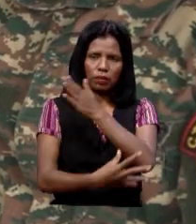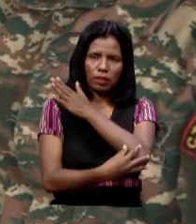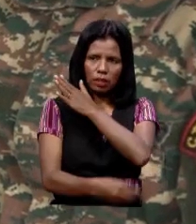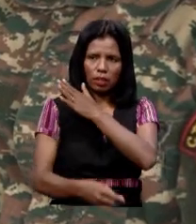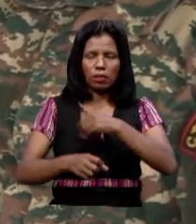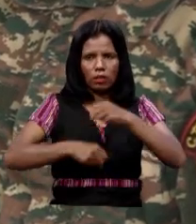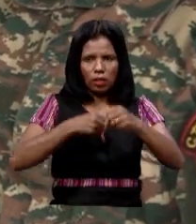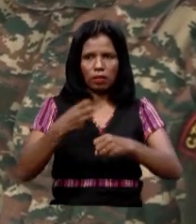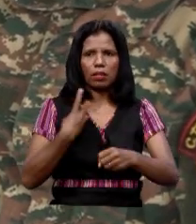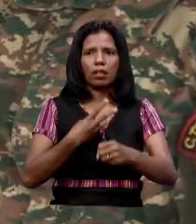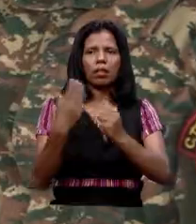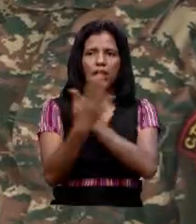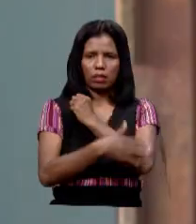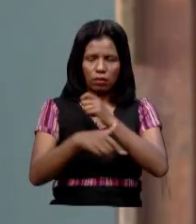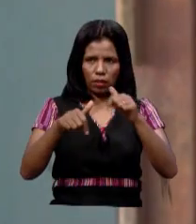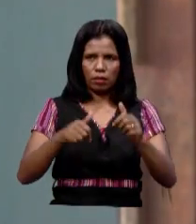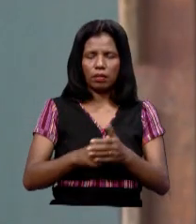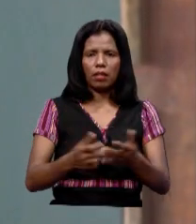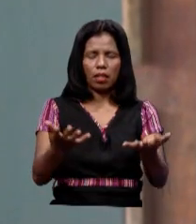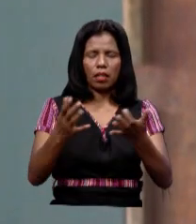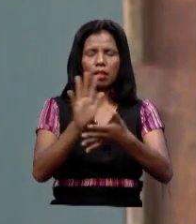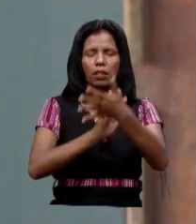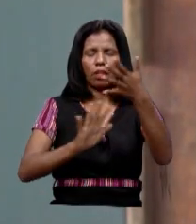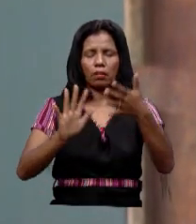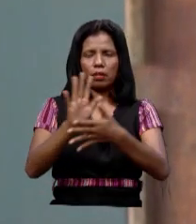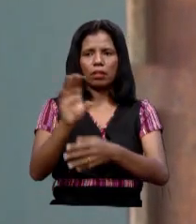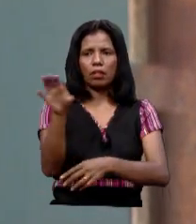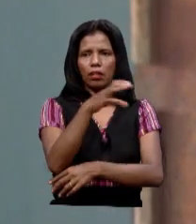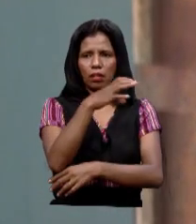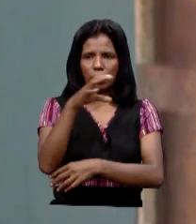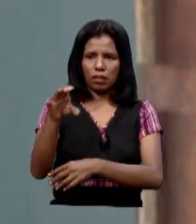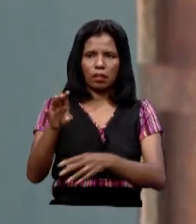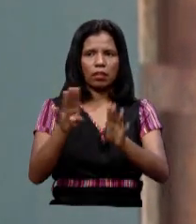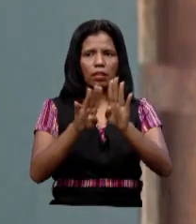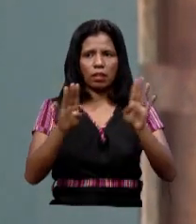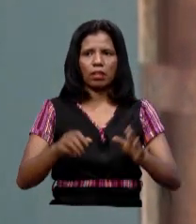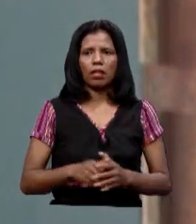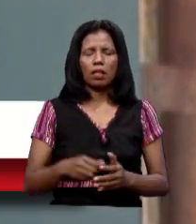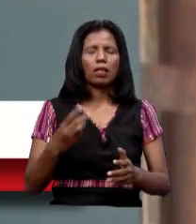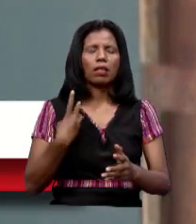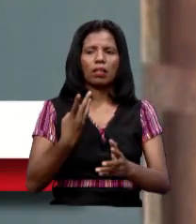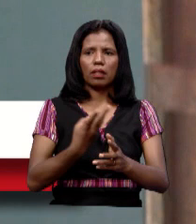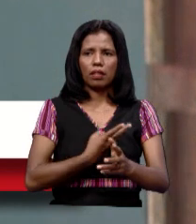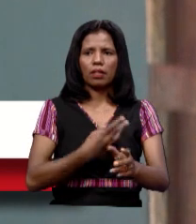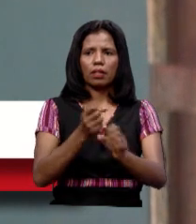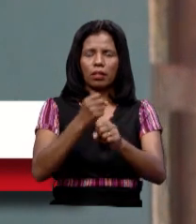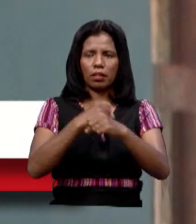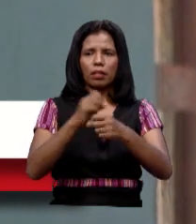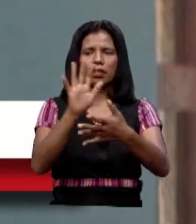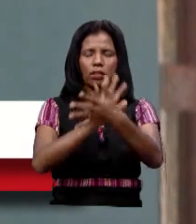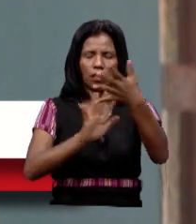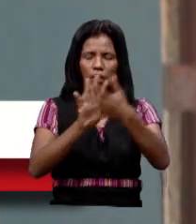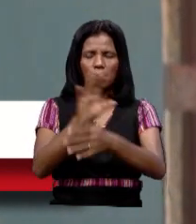lema. Tambah lema, cara, celebração Natal, tinen de leo em selo que toa, Ita halo celebração